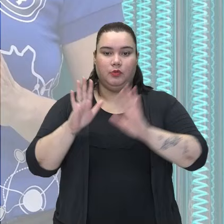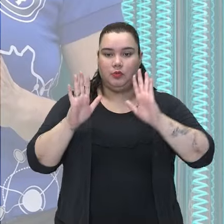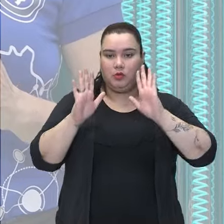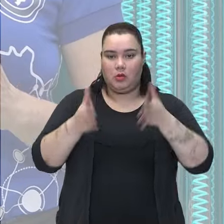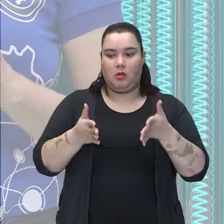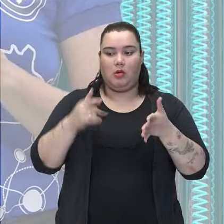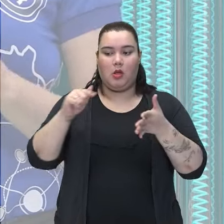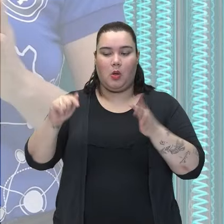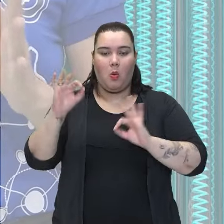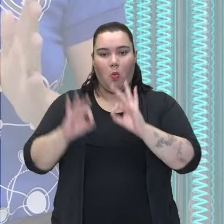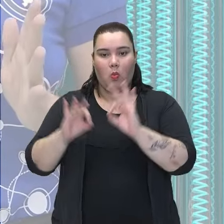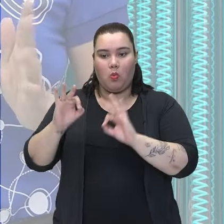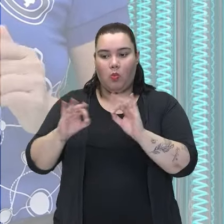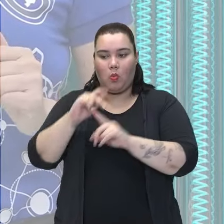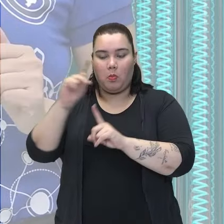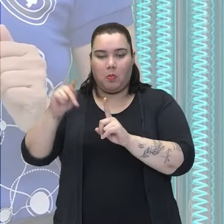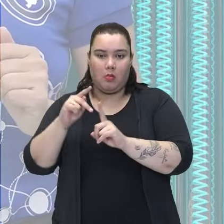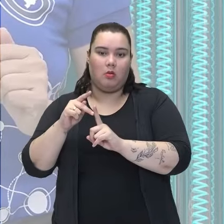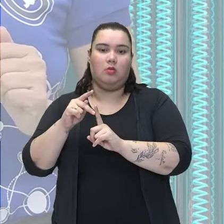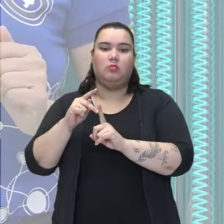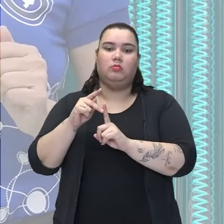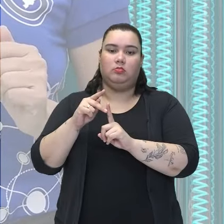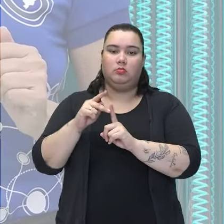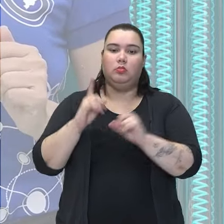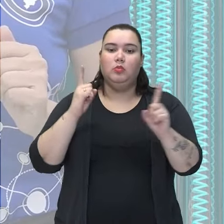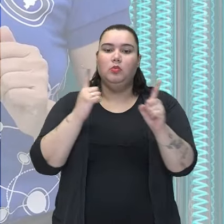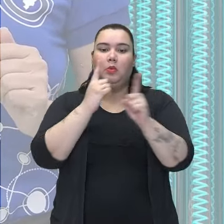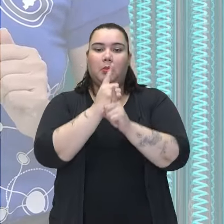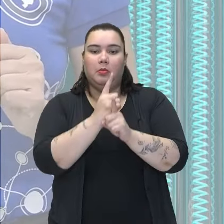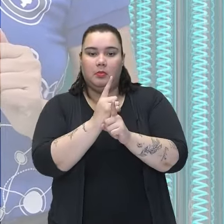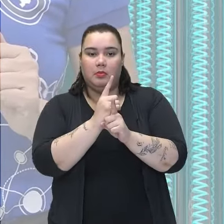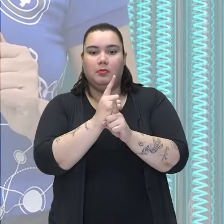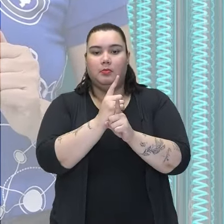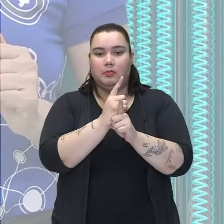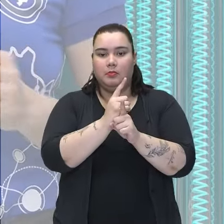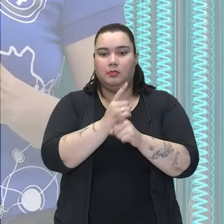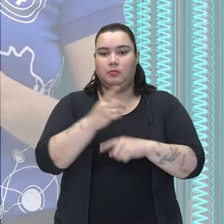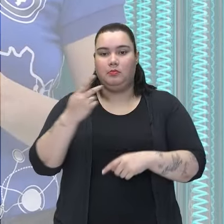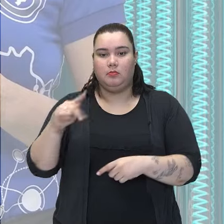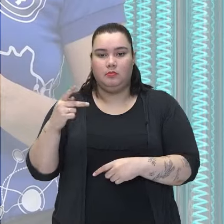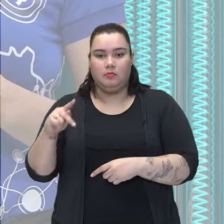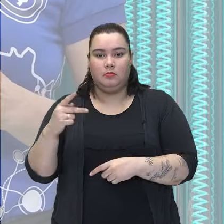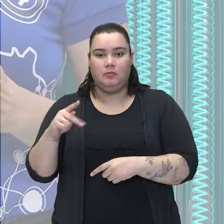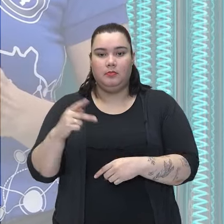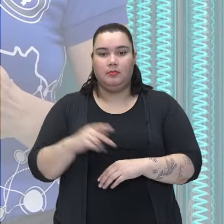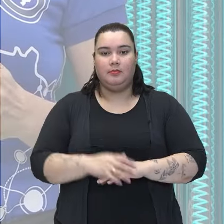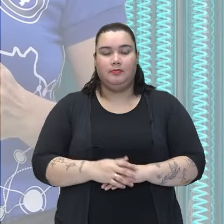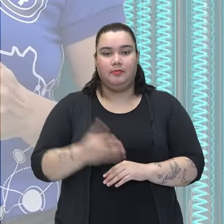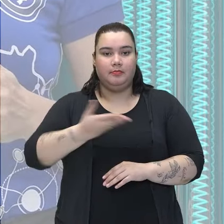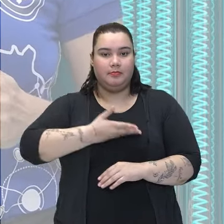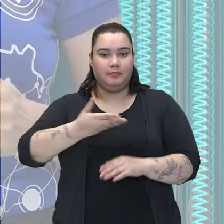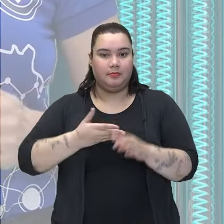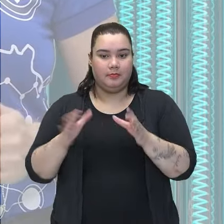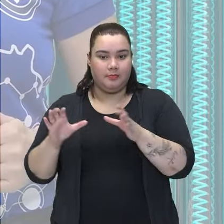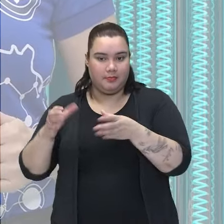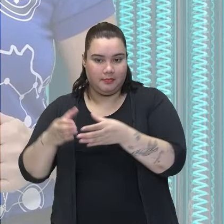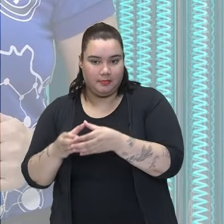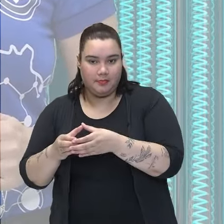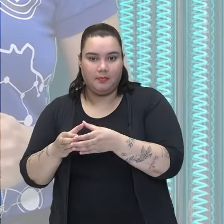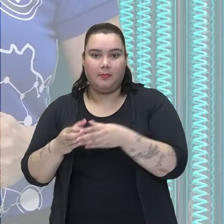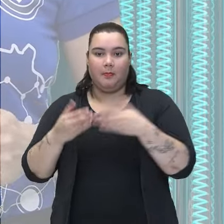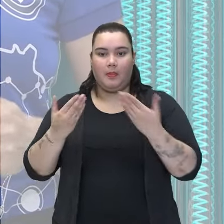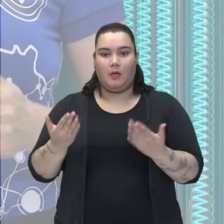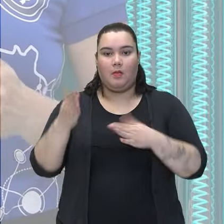se planejado, já estava tudo organizado para se encontrar, meet, com os friends dela. Então, à tarde, eu